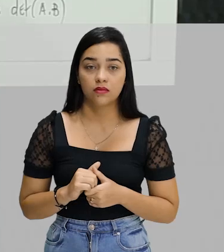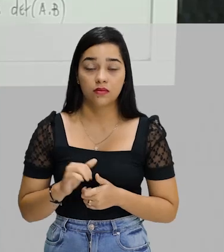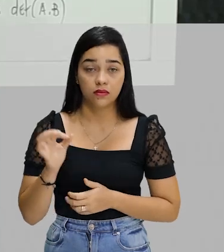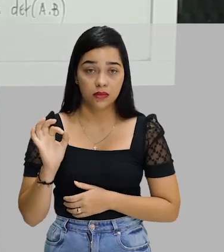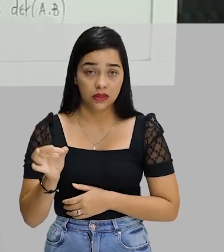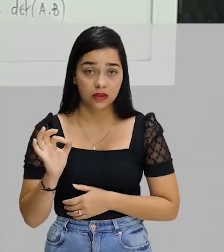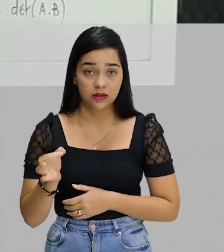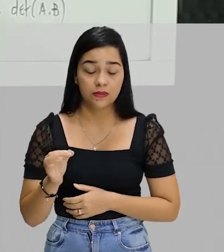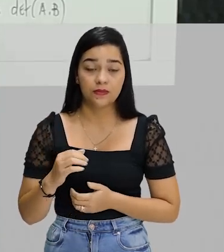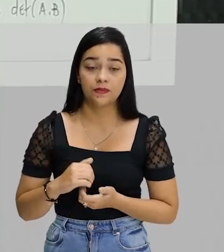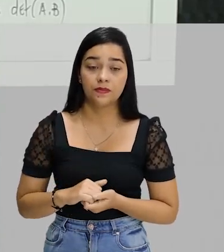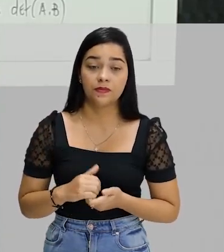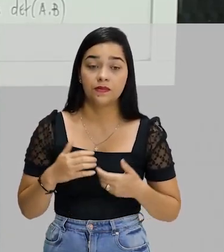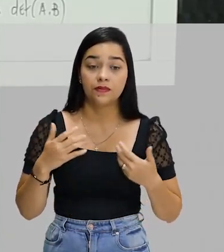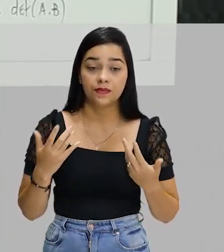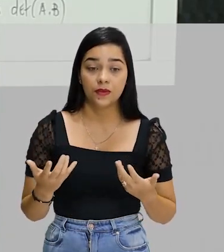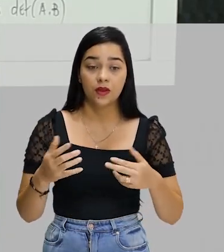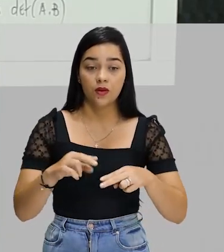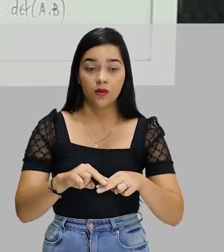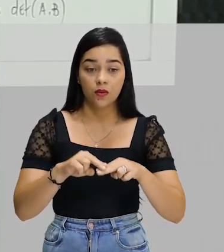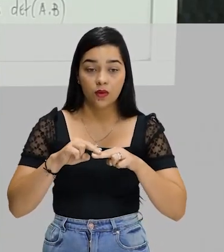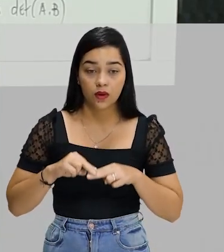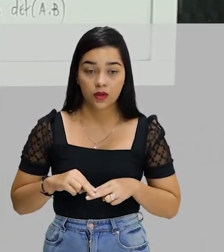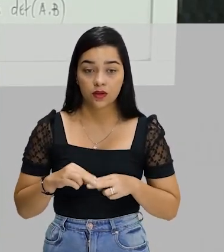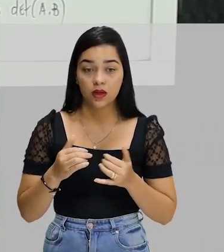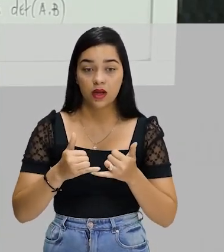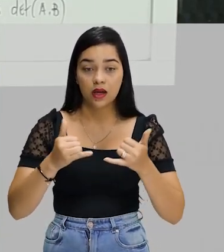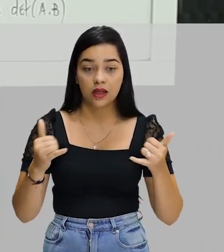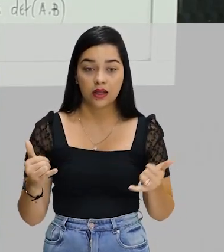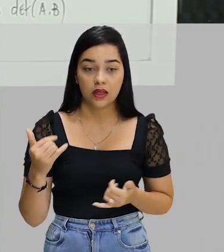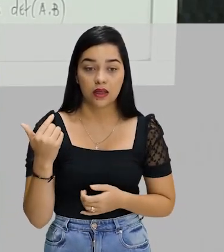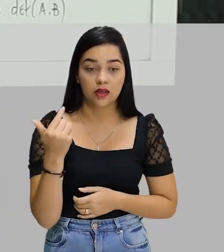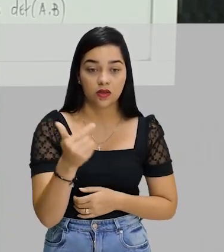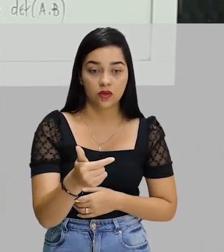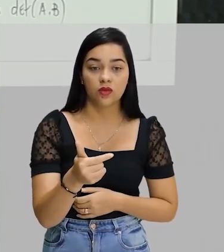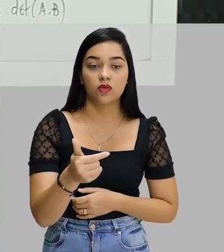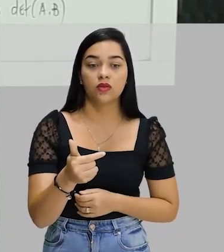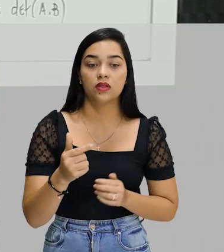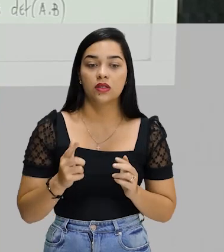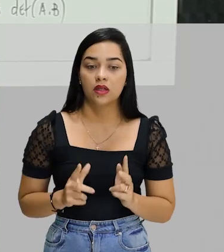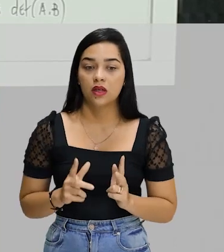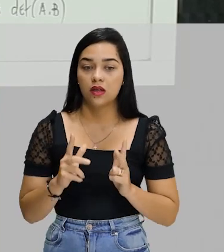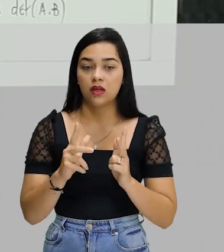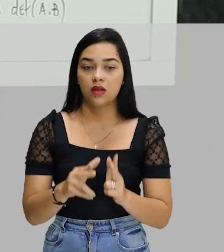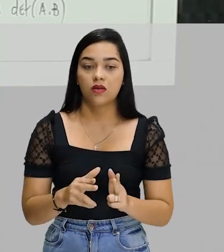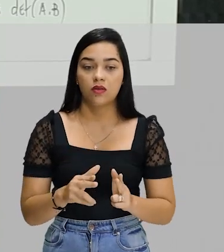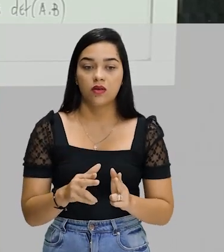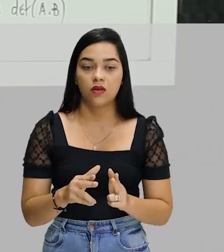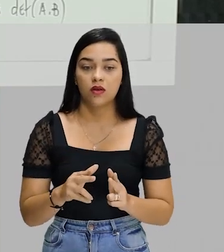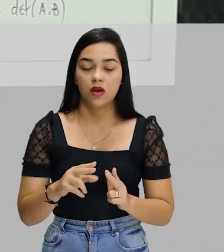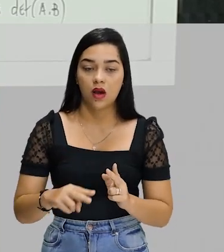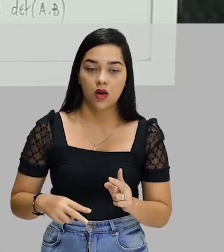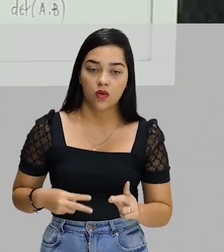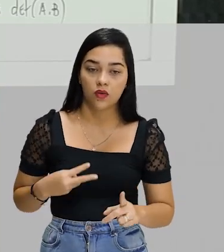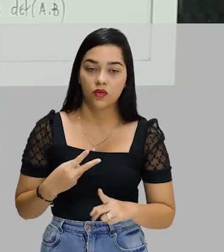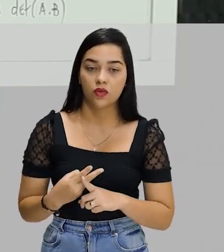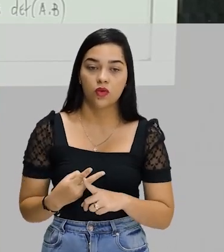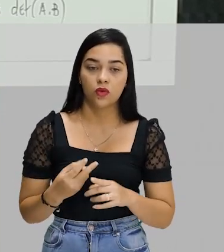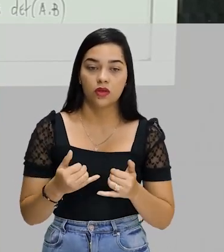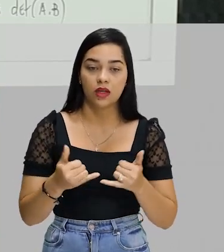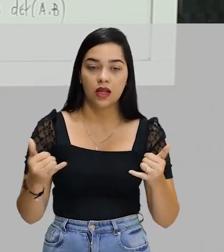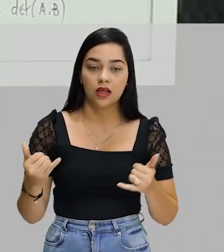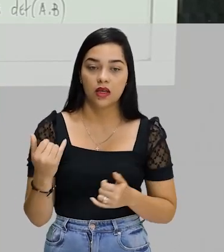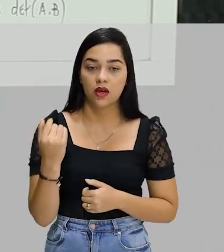Beleza, galera? Então, nesse caso aqui, a linha 2 é igual ao dobro da linha